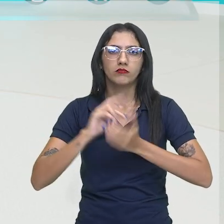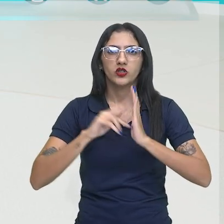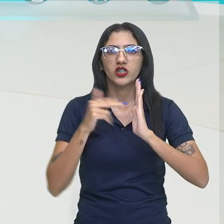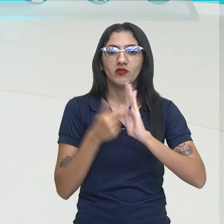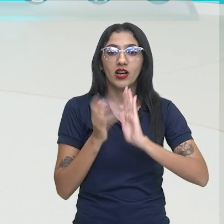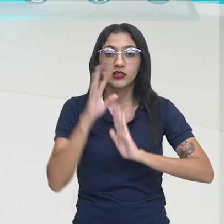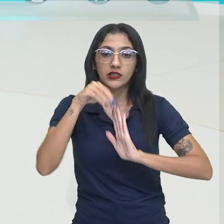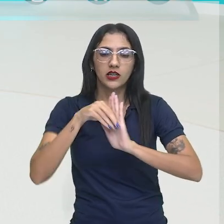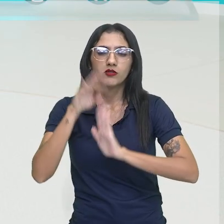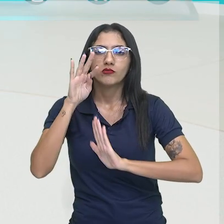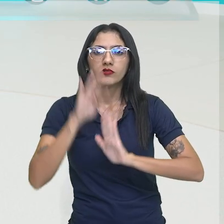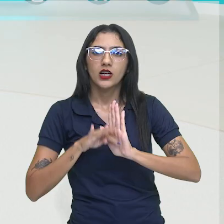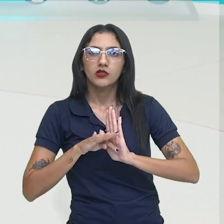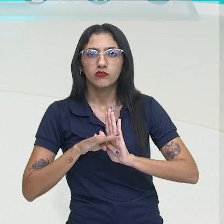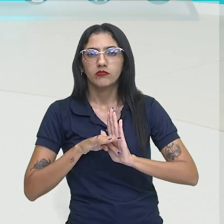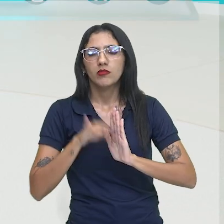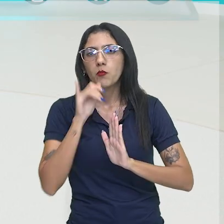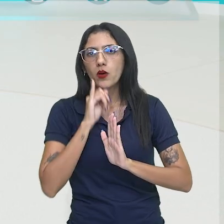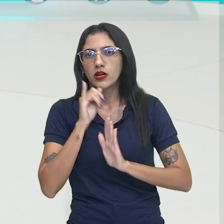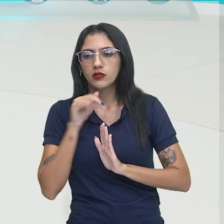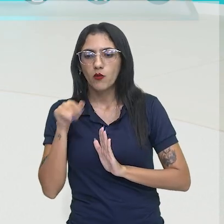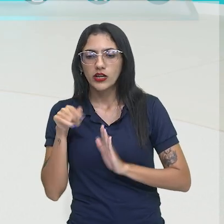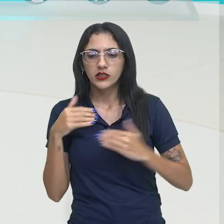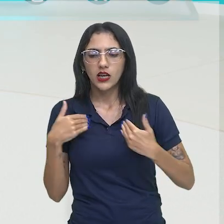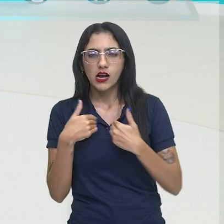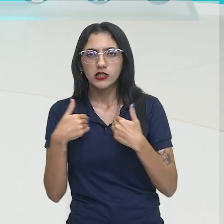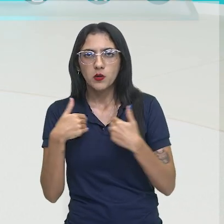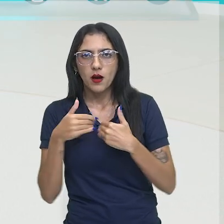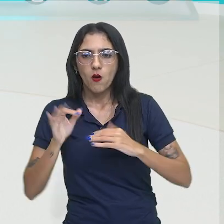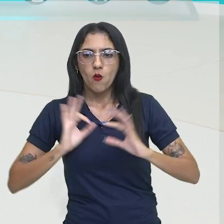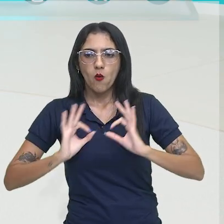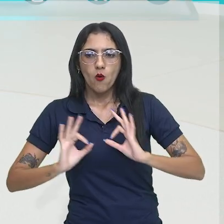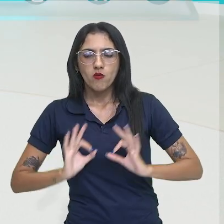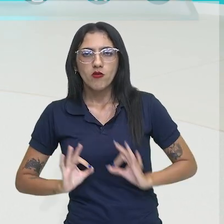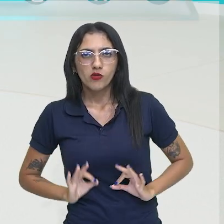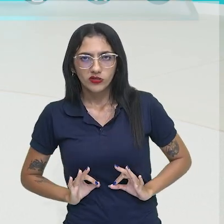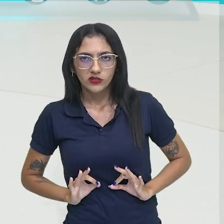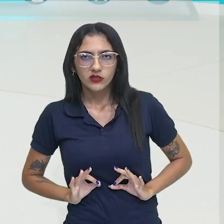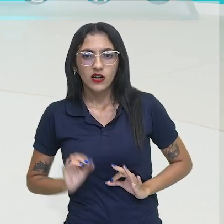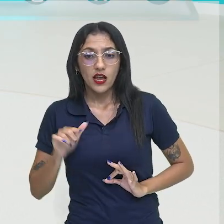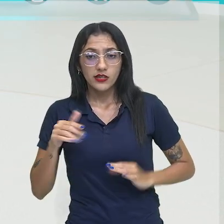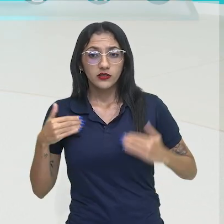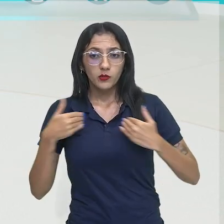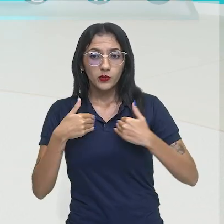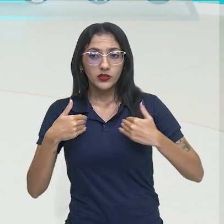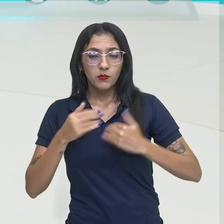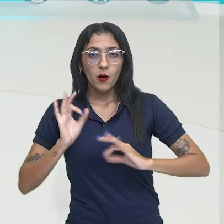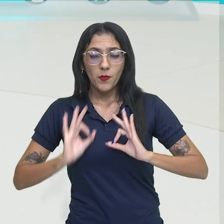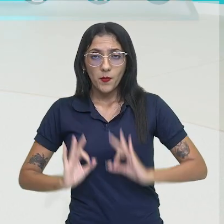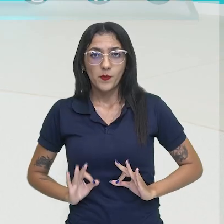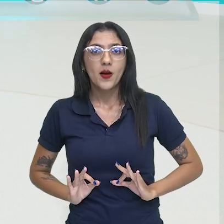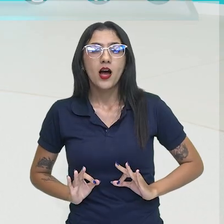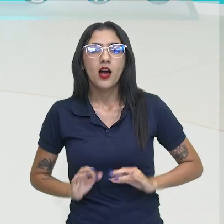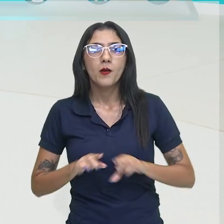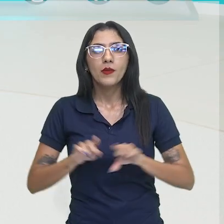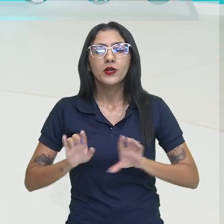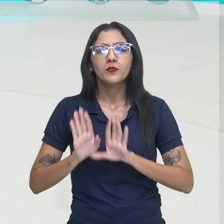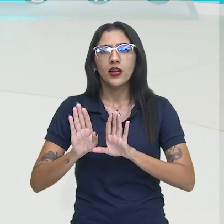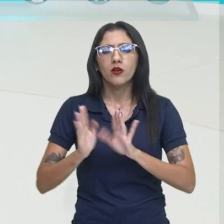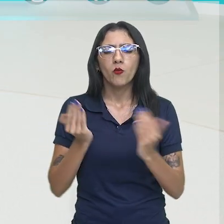texto. Onça, né, não mais estou falando do animal, estou falando de uma pessoa que eu fiz